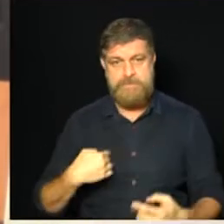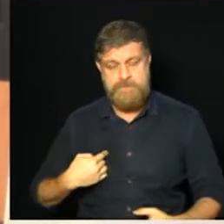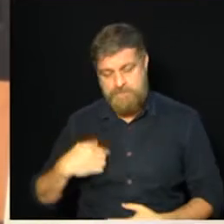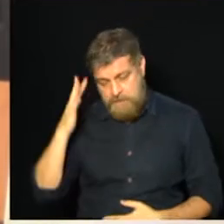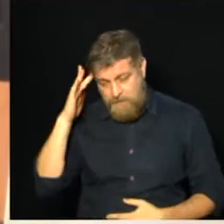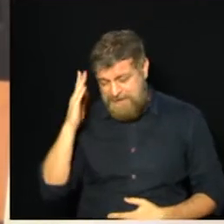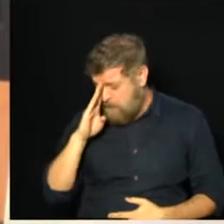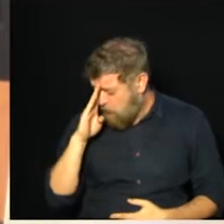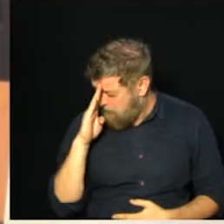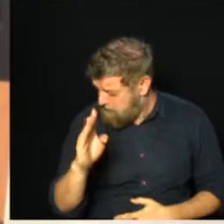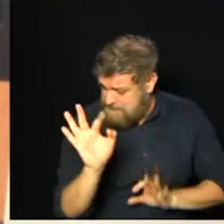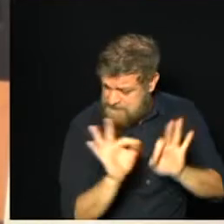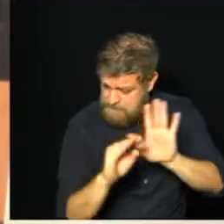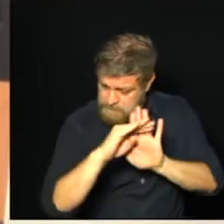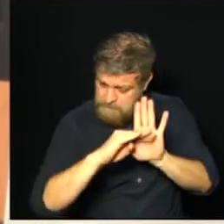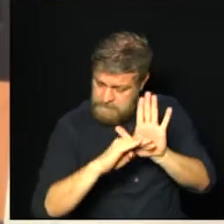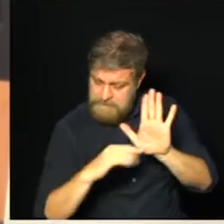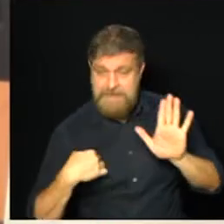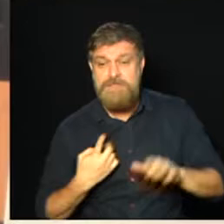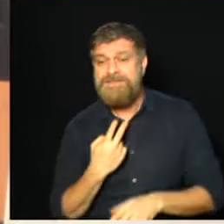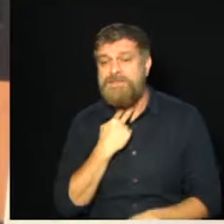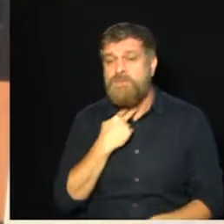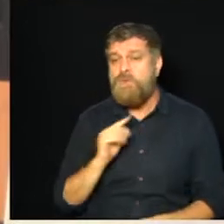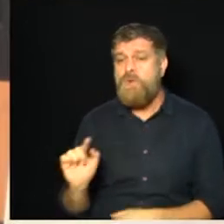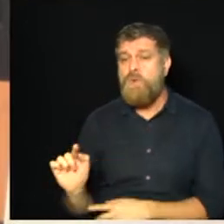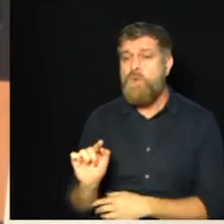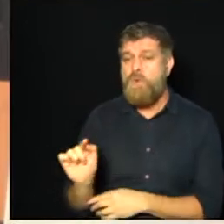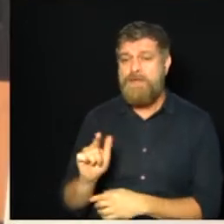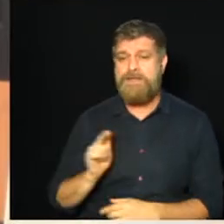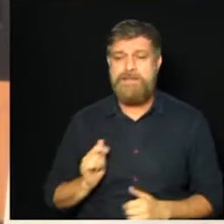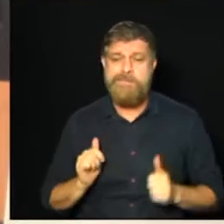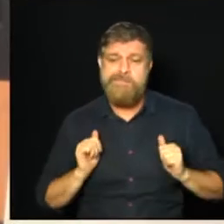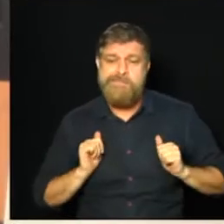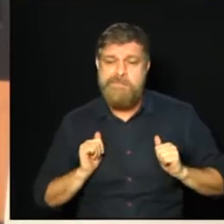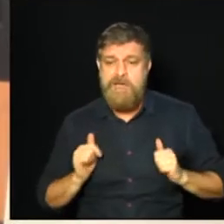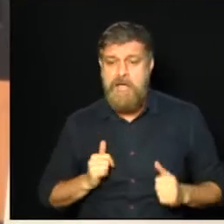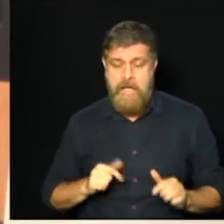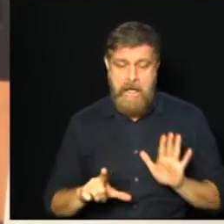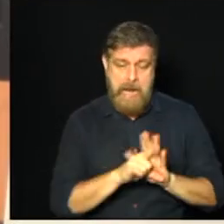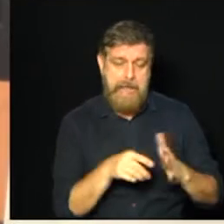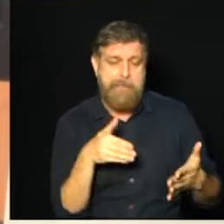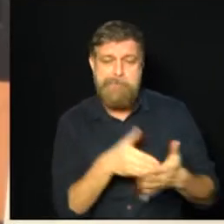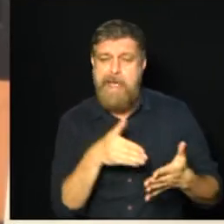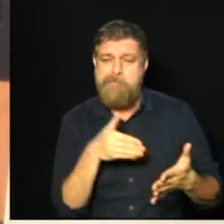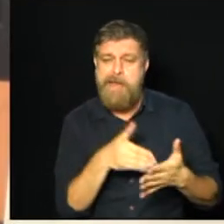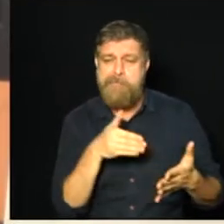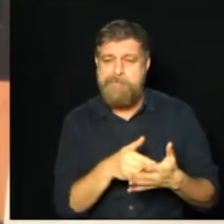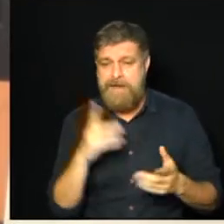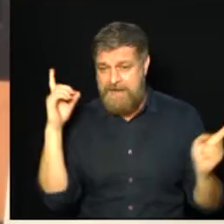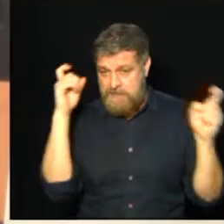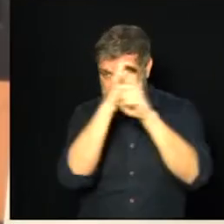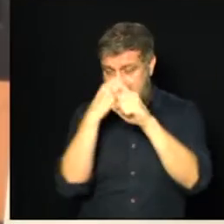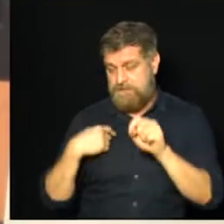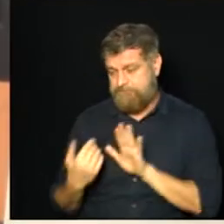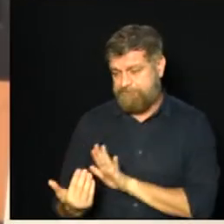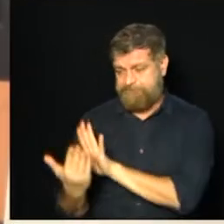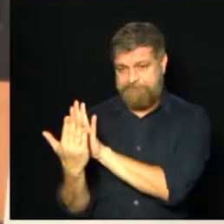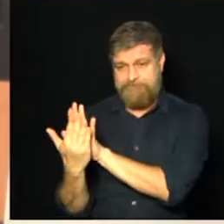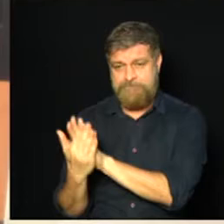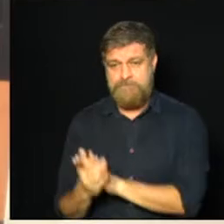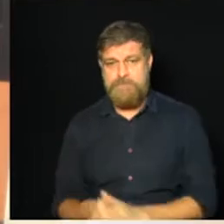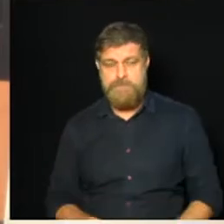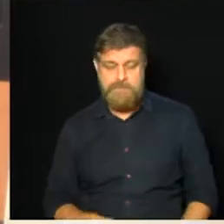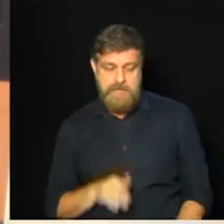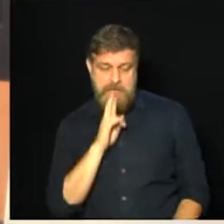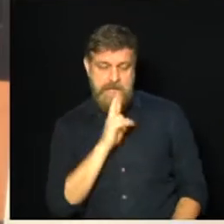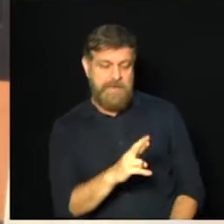desse projeto a gente não pode se escorar no impedimento legal, nas dificuldades que a gente está enfrentando, e falar para o usuário,